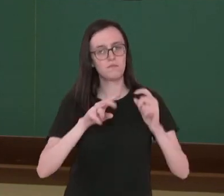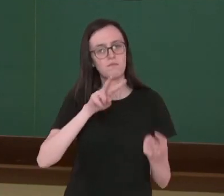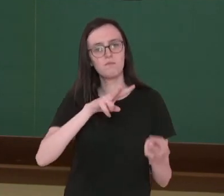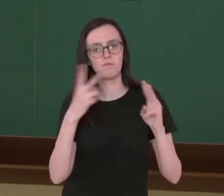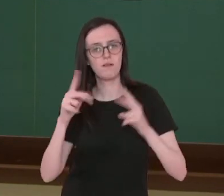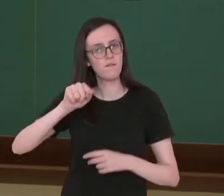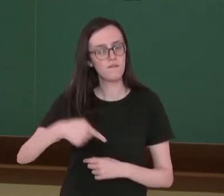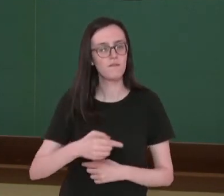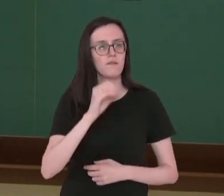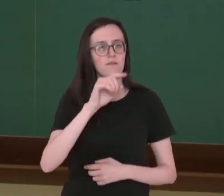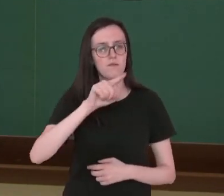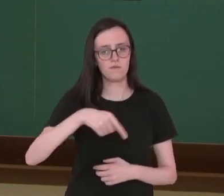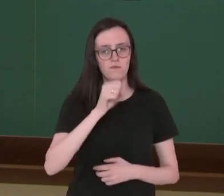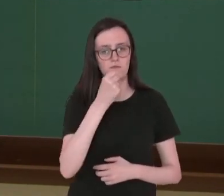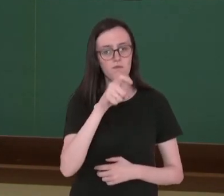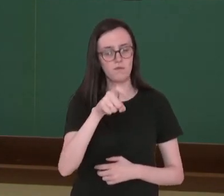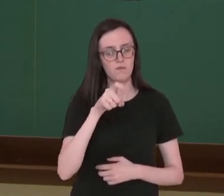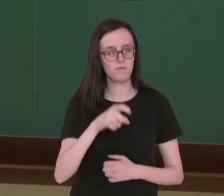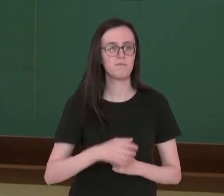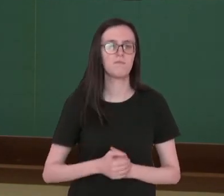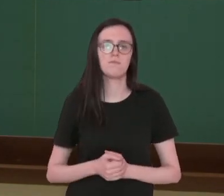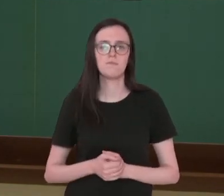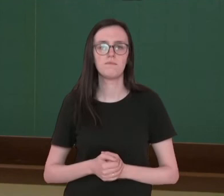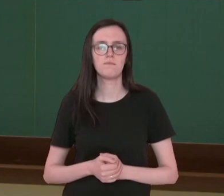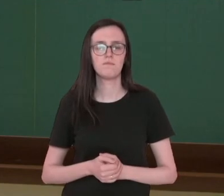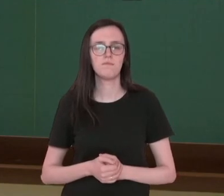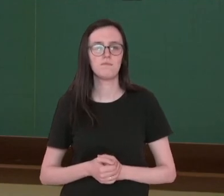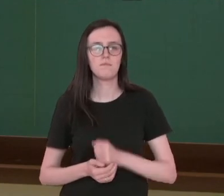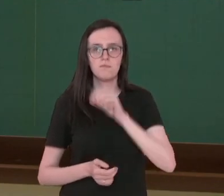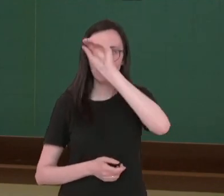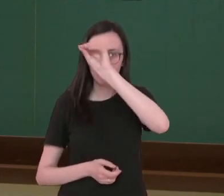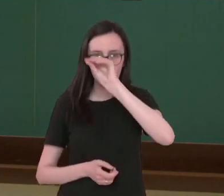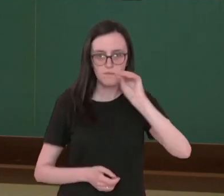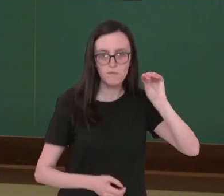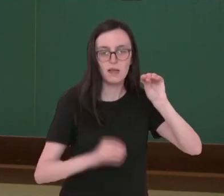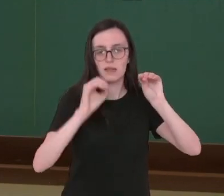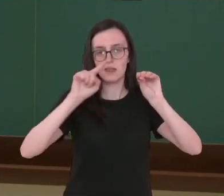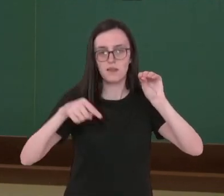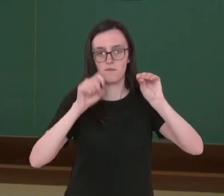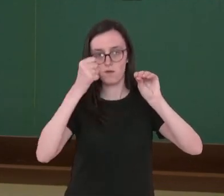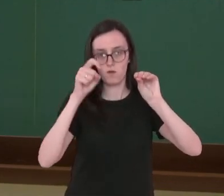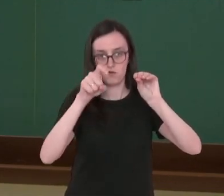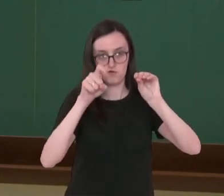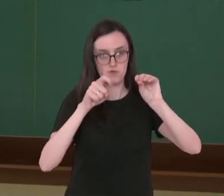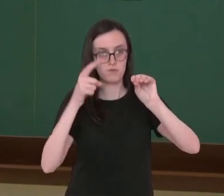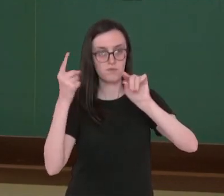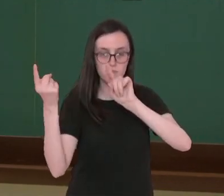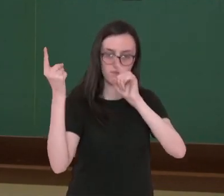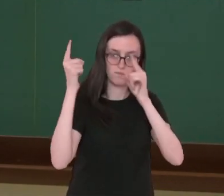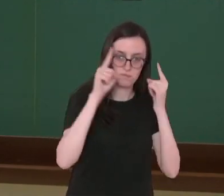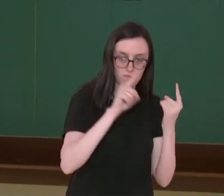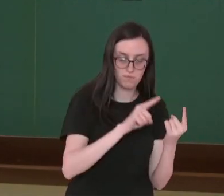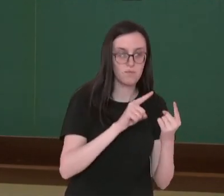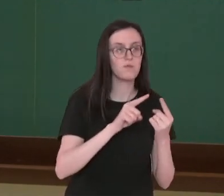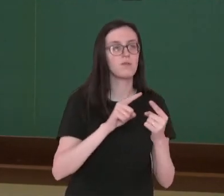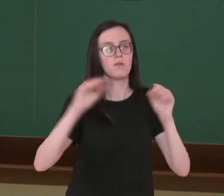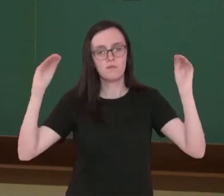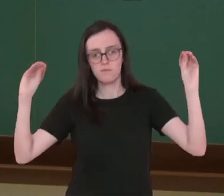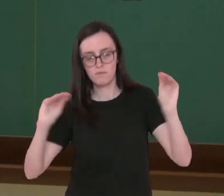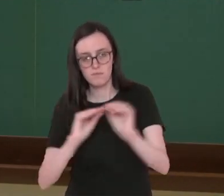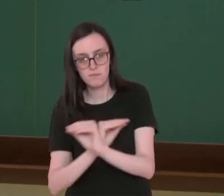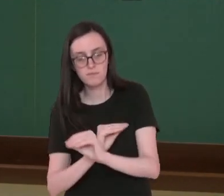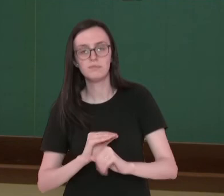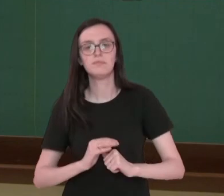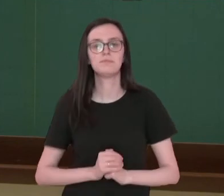que é 0,8x. Isolando agora esse 0,8, passando 0,44, subtraindo por